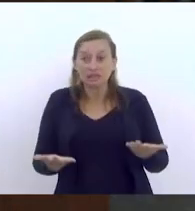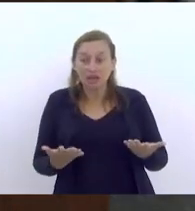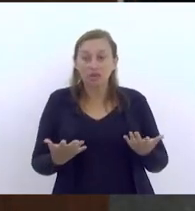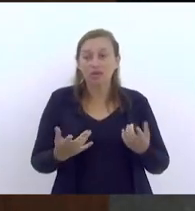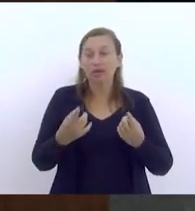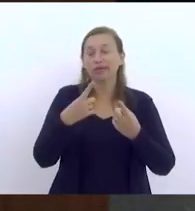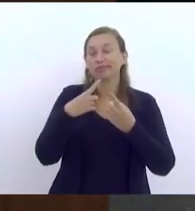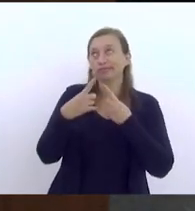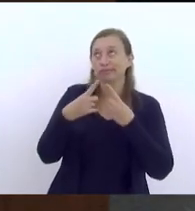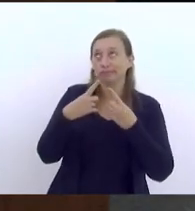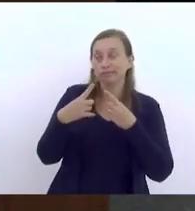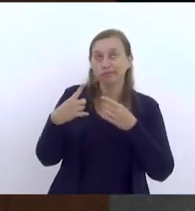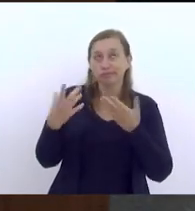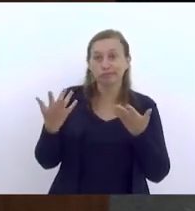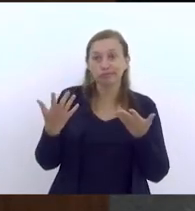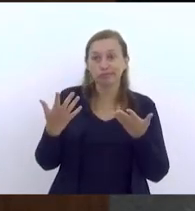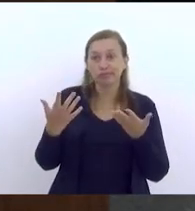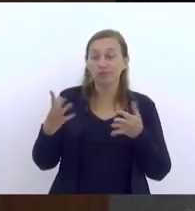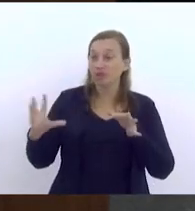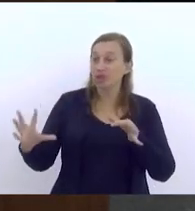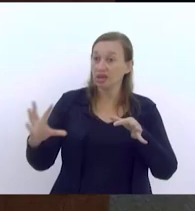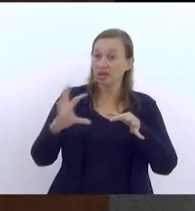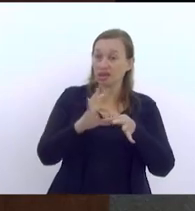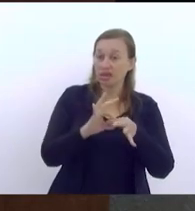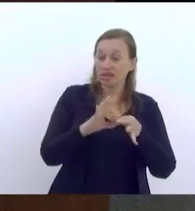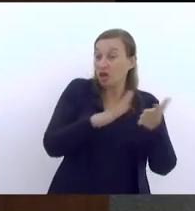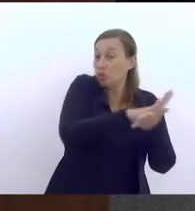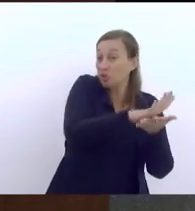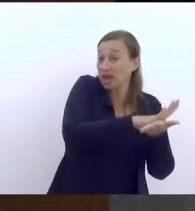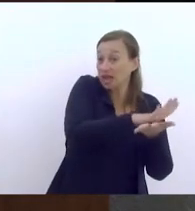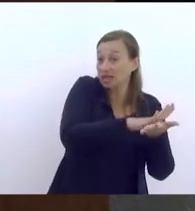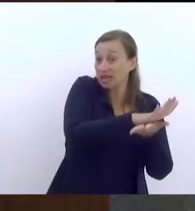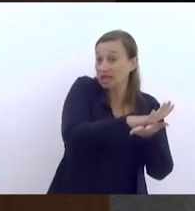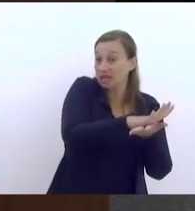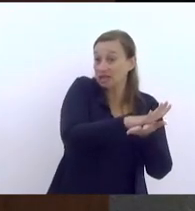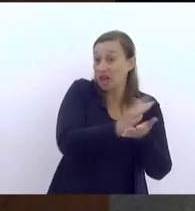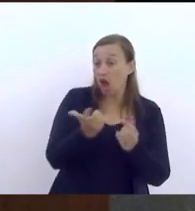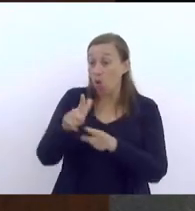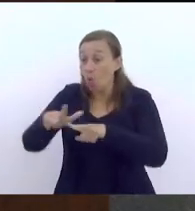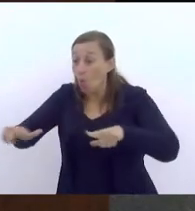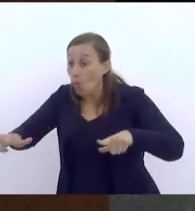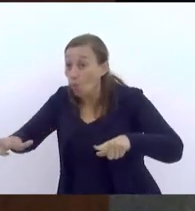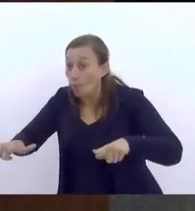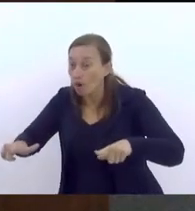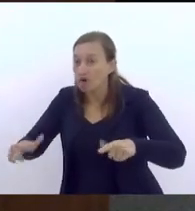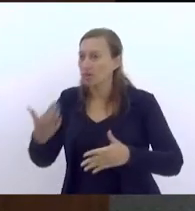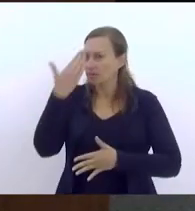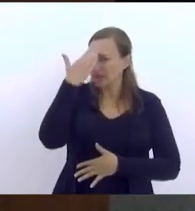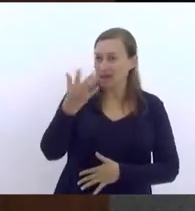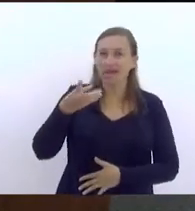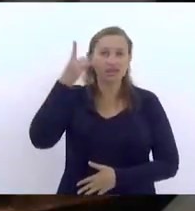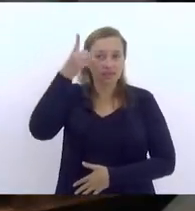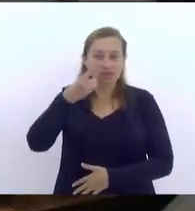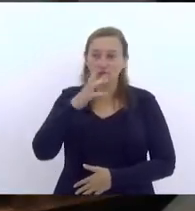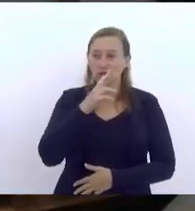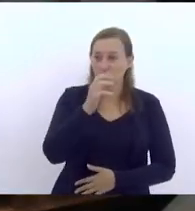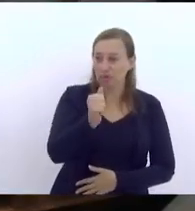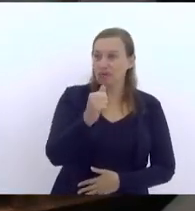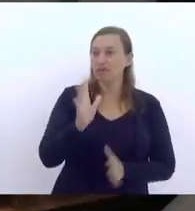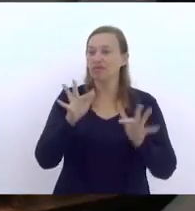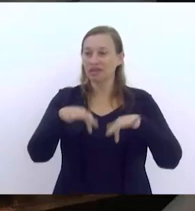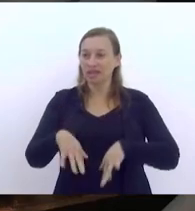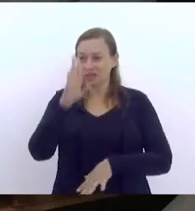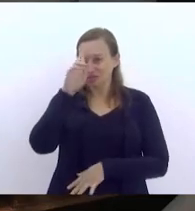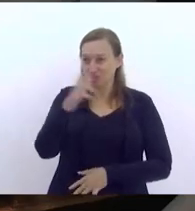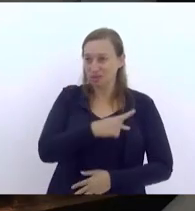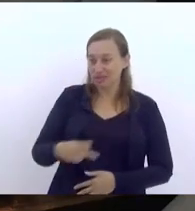ponte que liga o nada ao lugar nenhum. Muito obrigado, deputado Rodrigo. Para concluir, senhor presidente, de